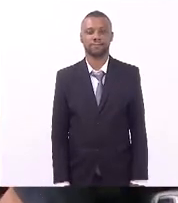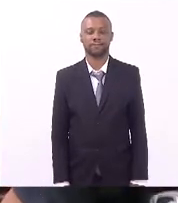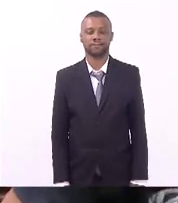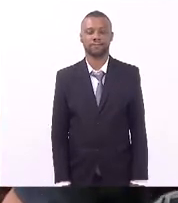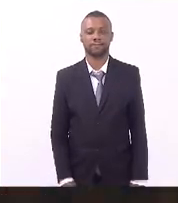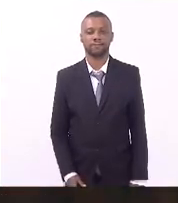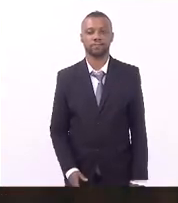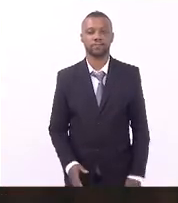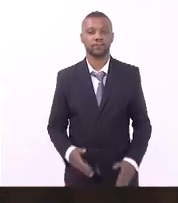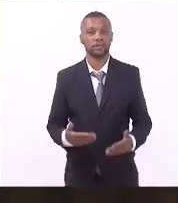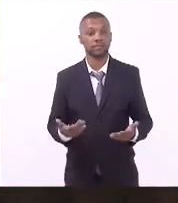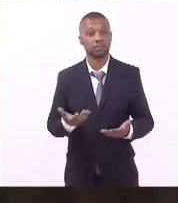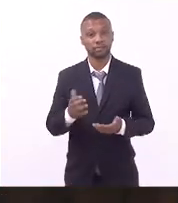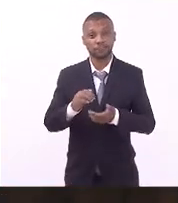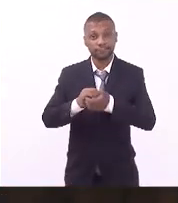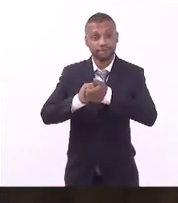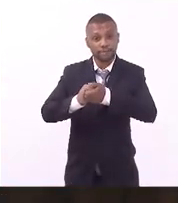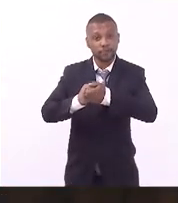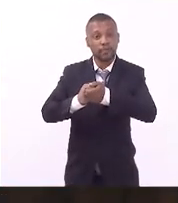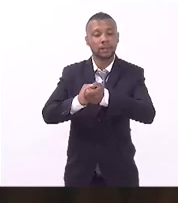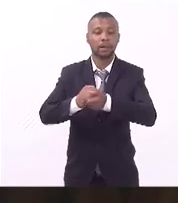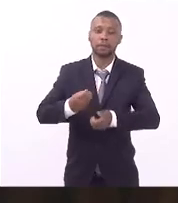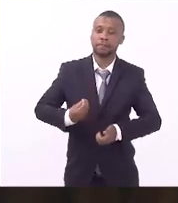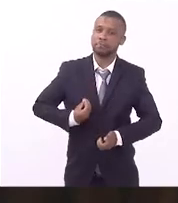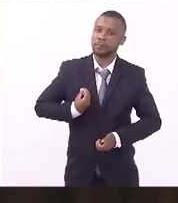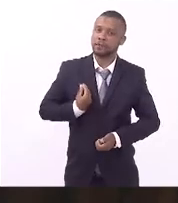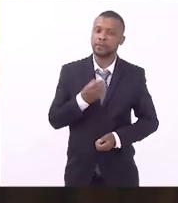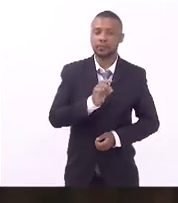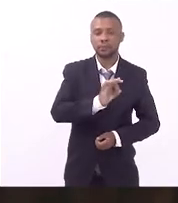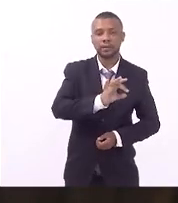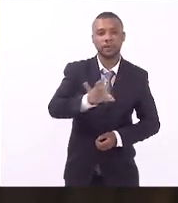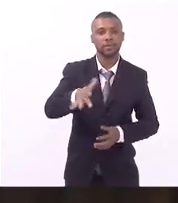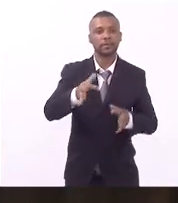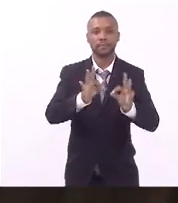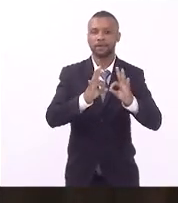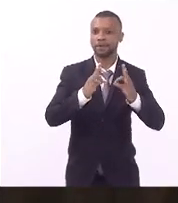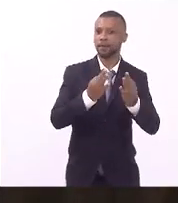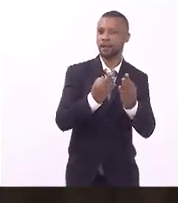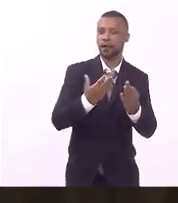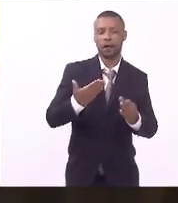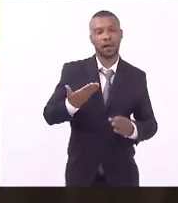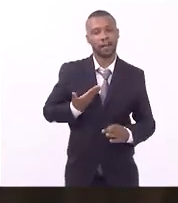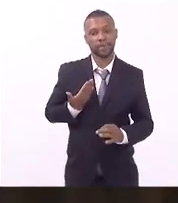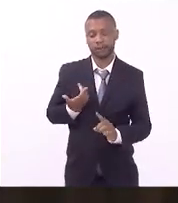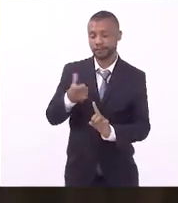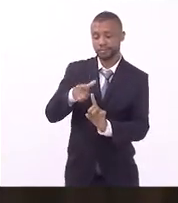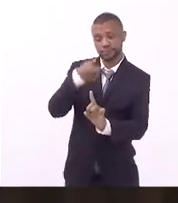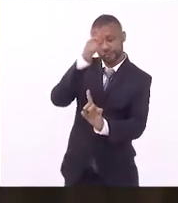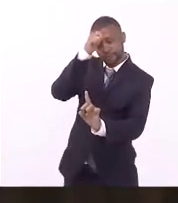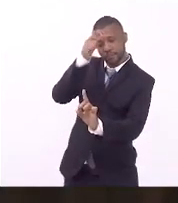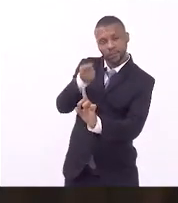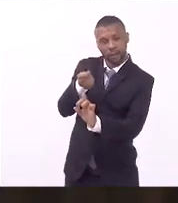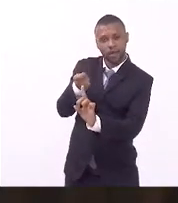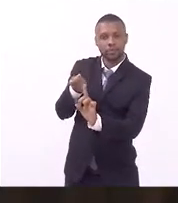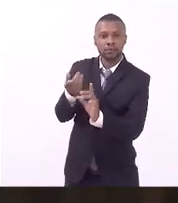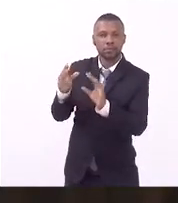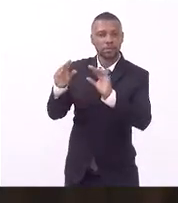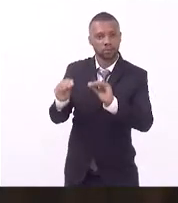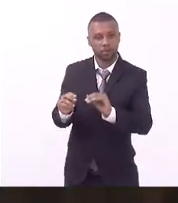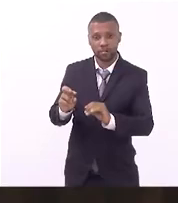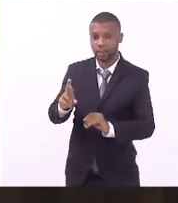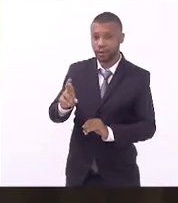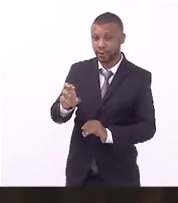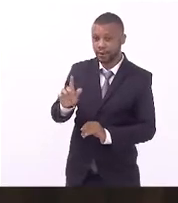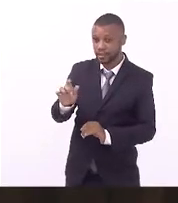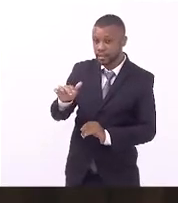Quero saudar a presença dos familiares e amigos do homenageado dessa noite, Regina Gonçalves